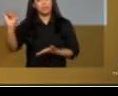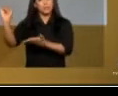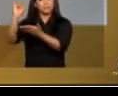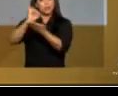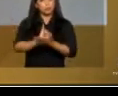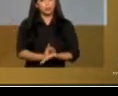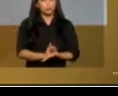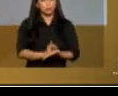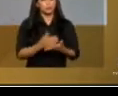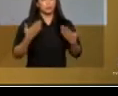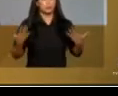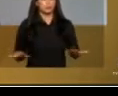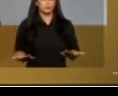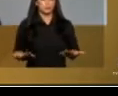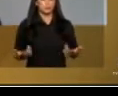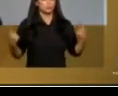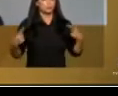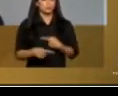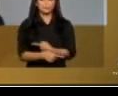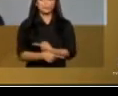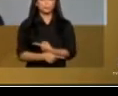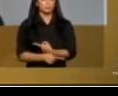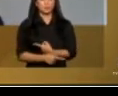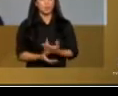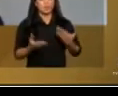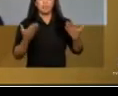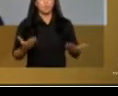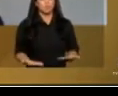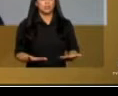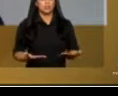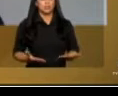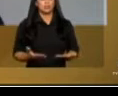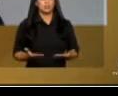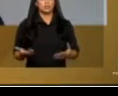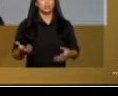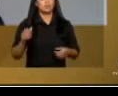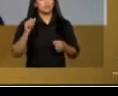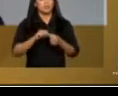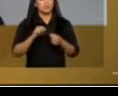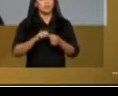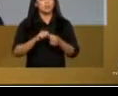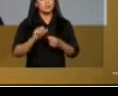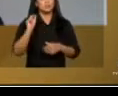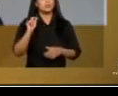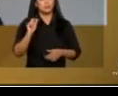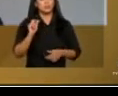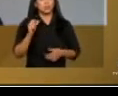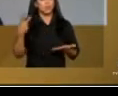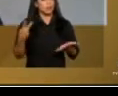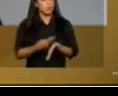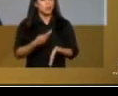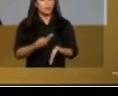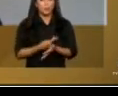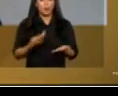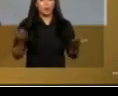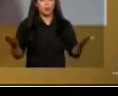Vejam o contrassenso. Ou seja, estamos retomando o caminho do ciclo colonial em pleno século